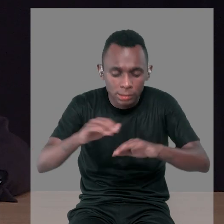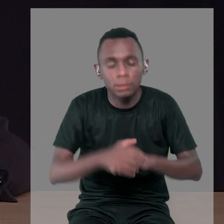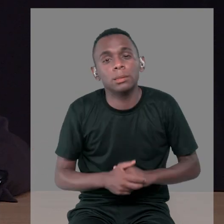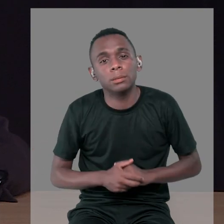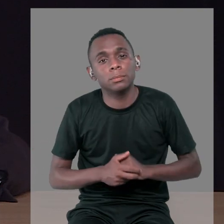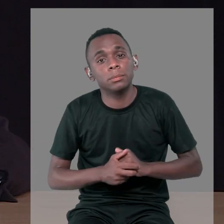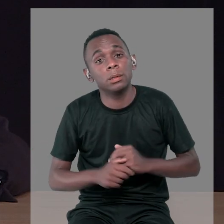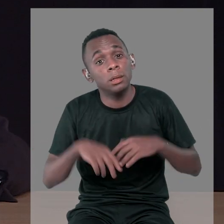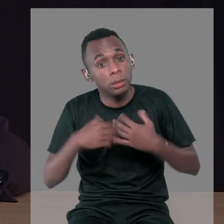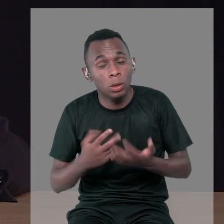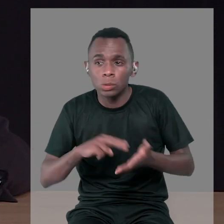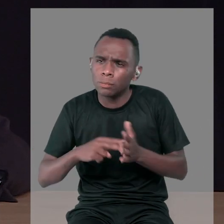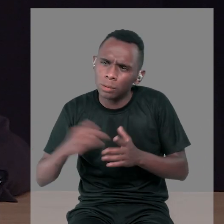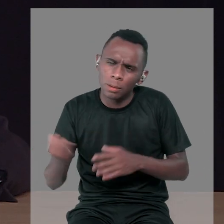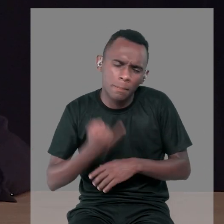fundamental.